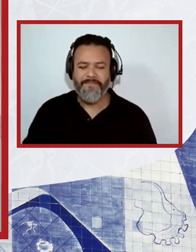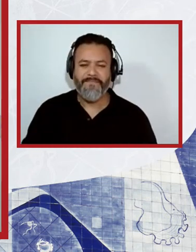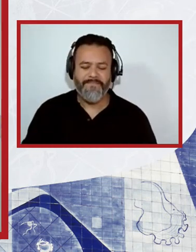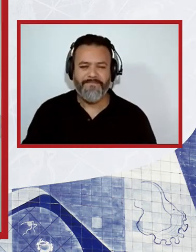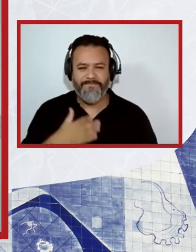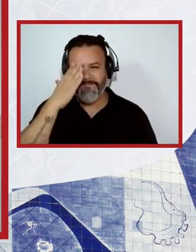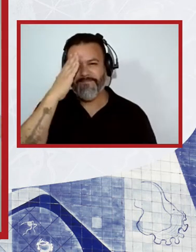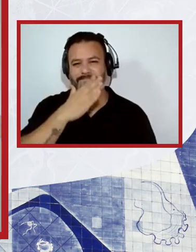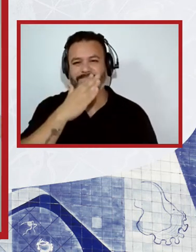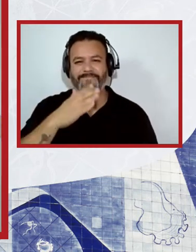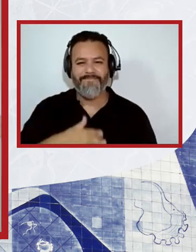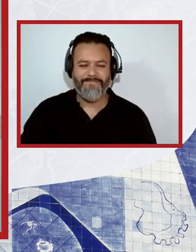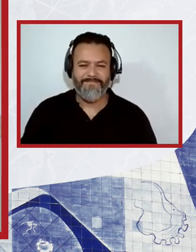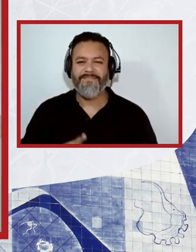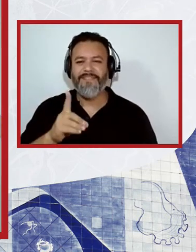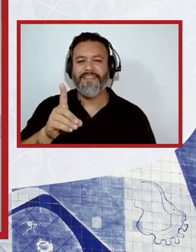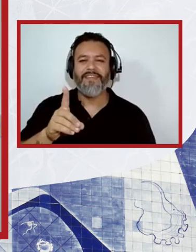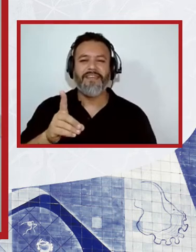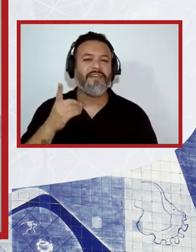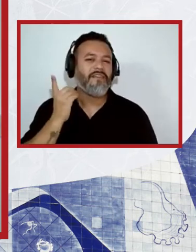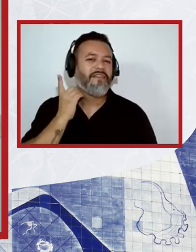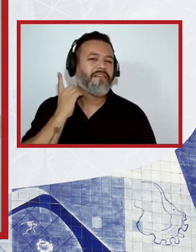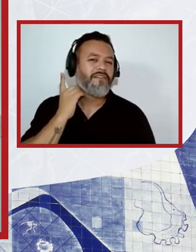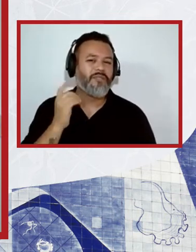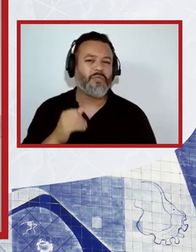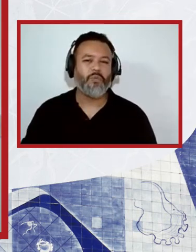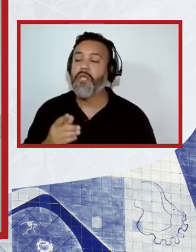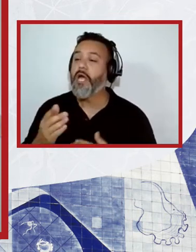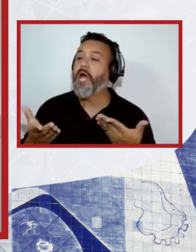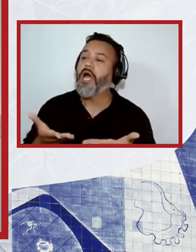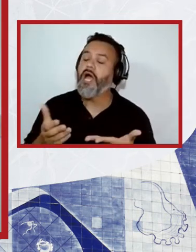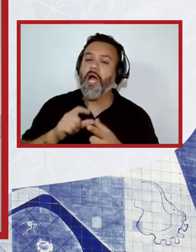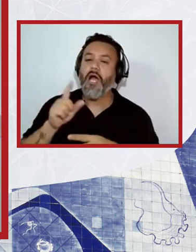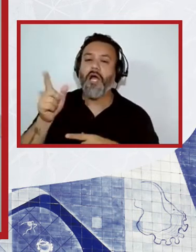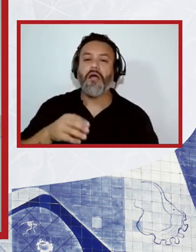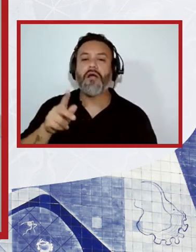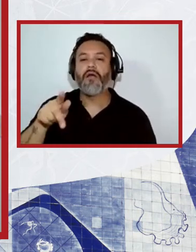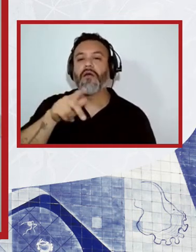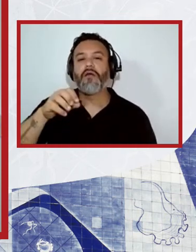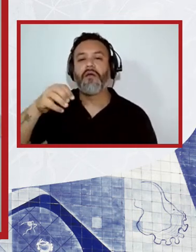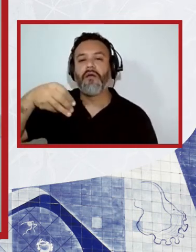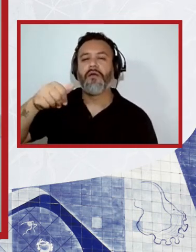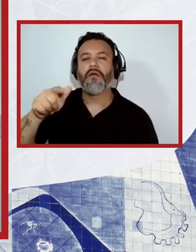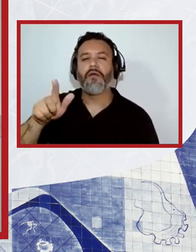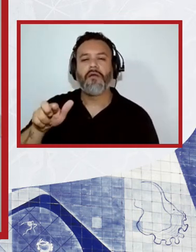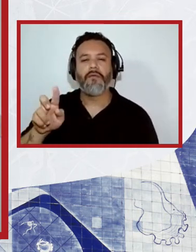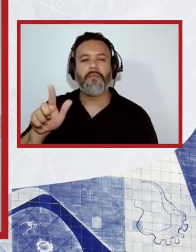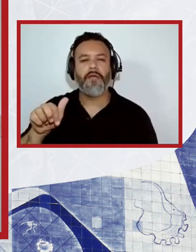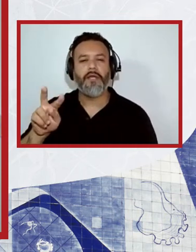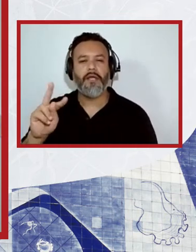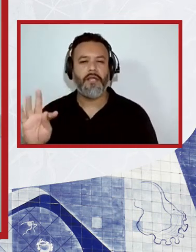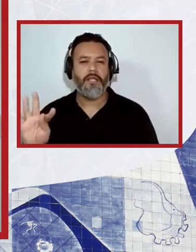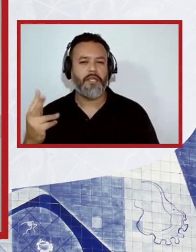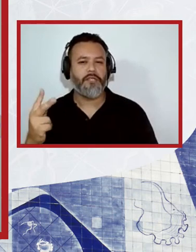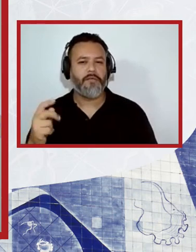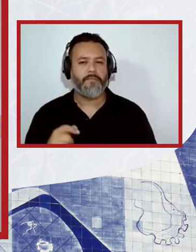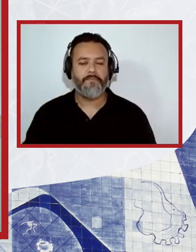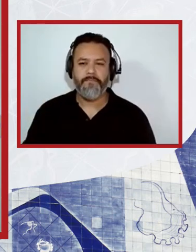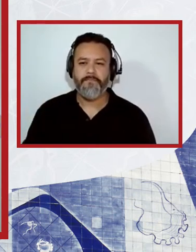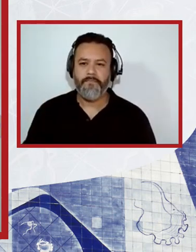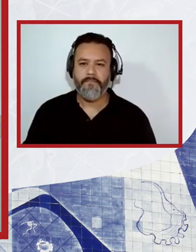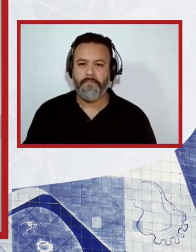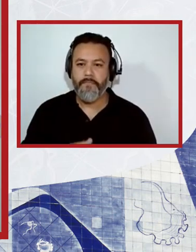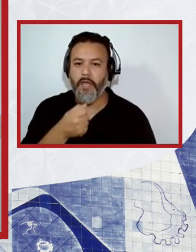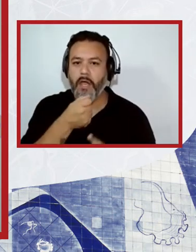Obrigada, gente. Obrigada, Duda. Vamos passar, então, agora a palavra para a professora Margarete Olegário. Margarete, seu microfone